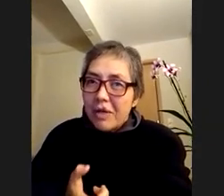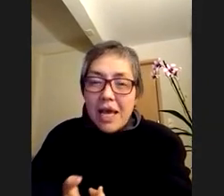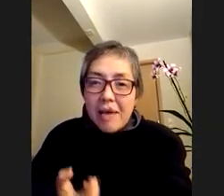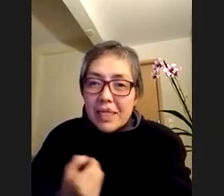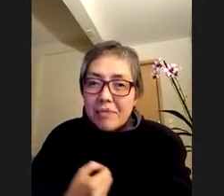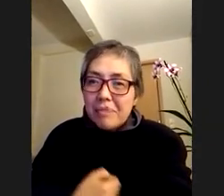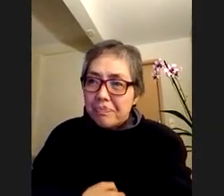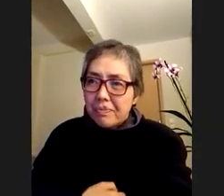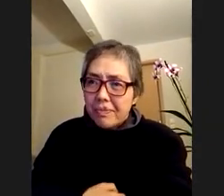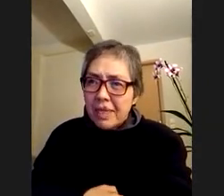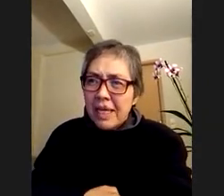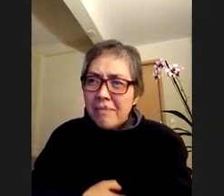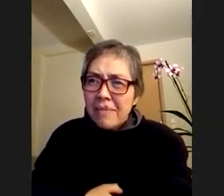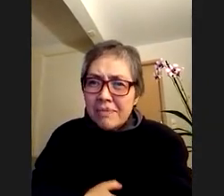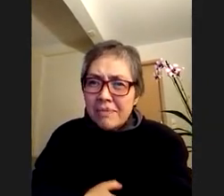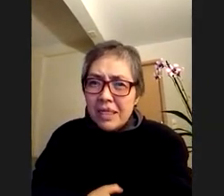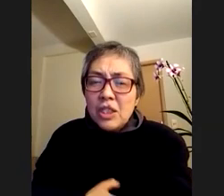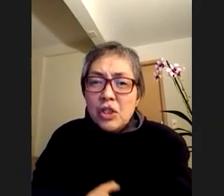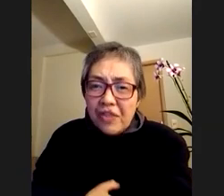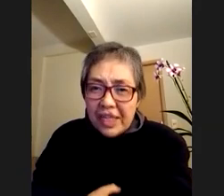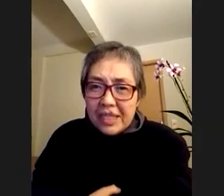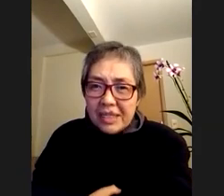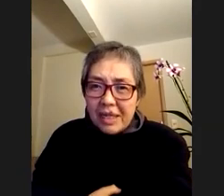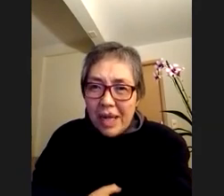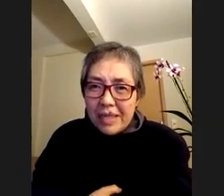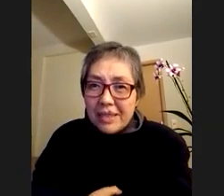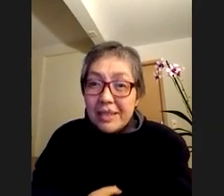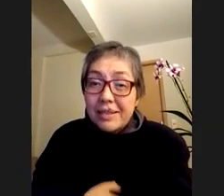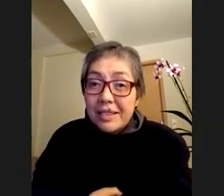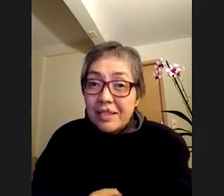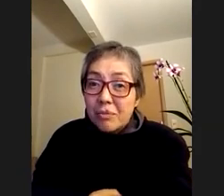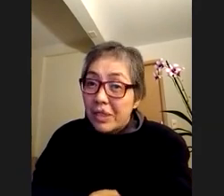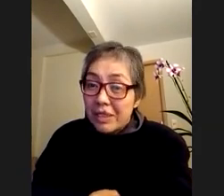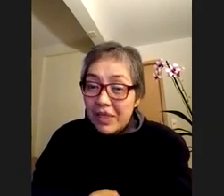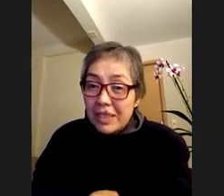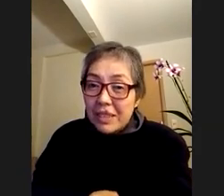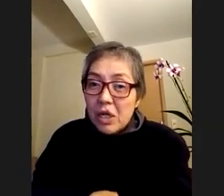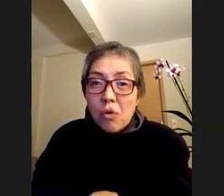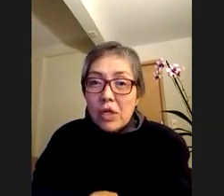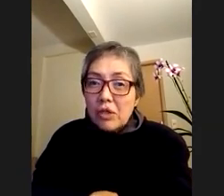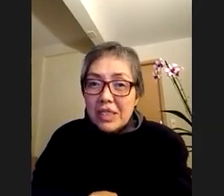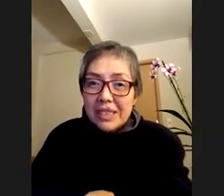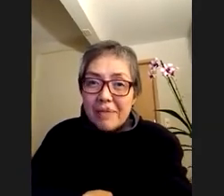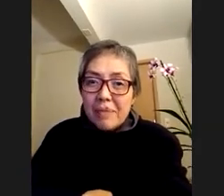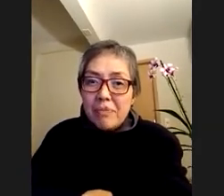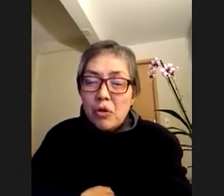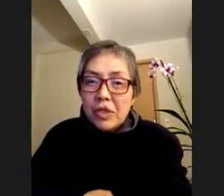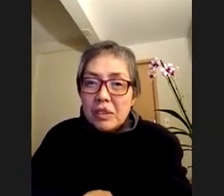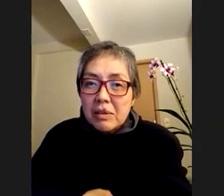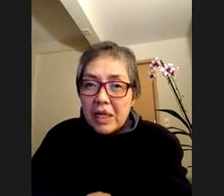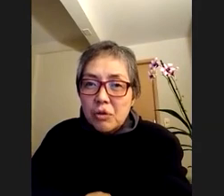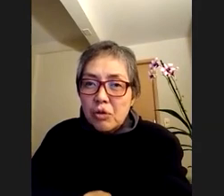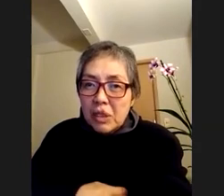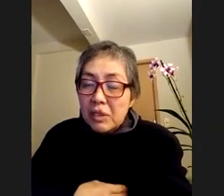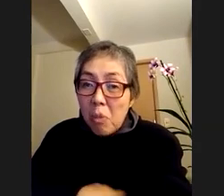dado. É a mesma indiferença quase que existe muitas vezes quando a gente sabe que milhões